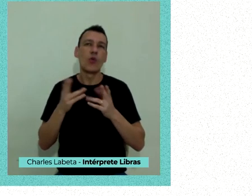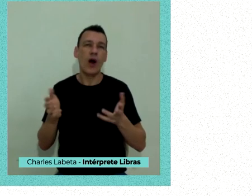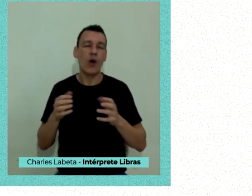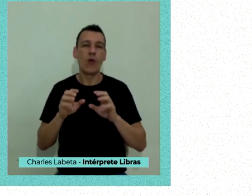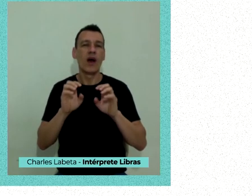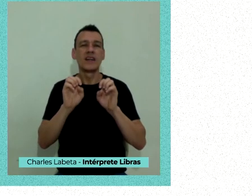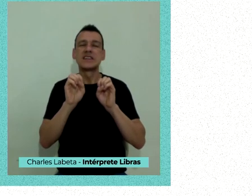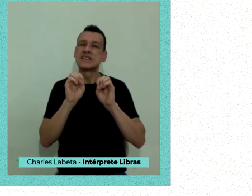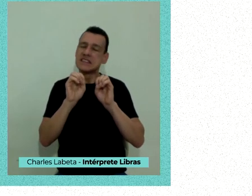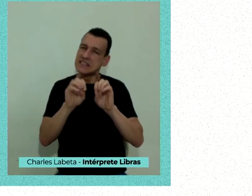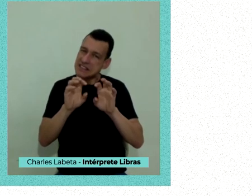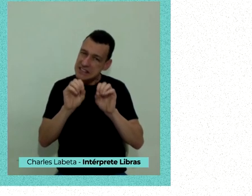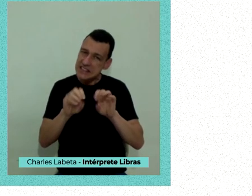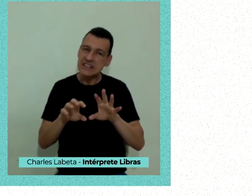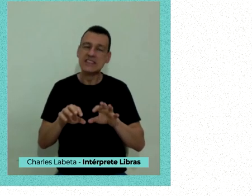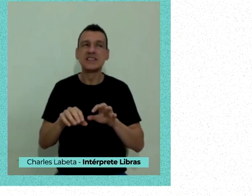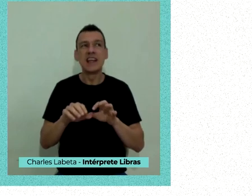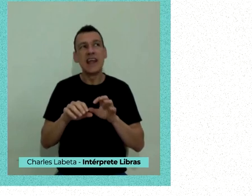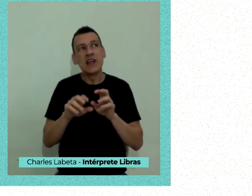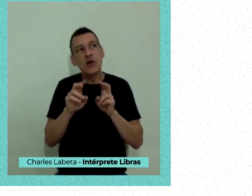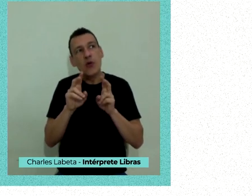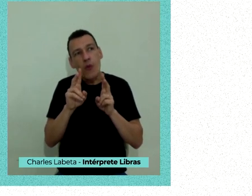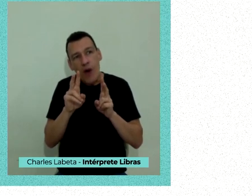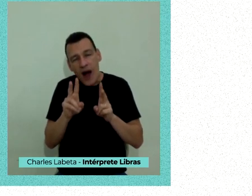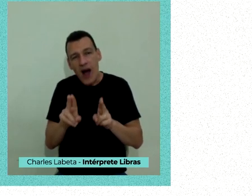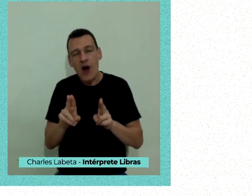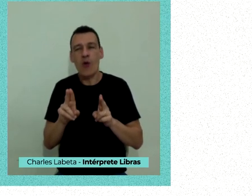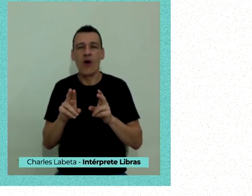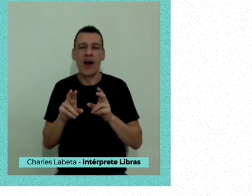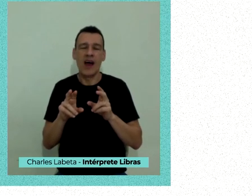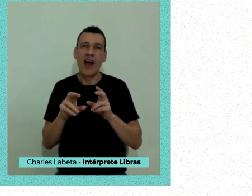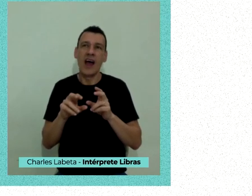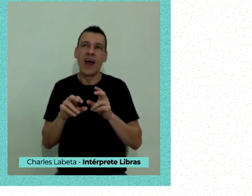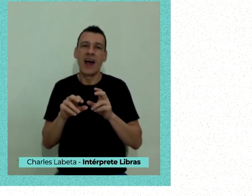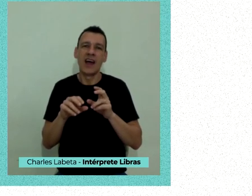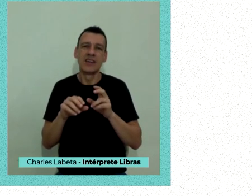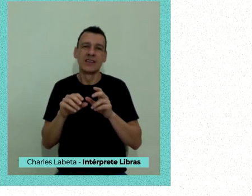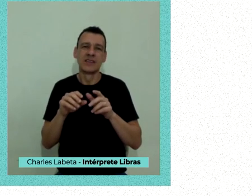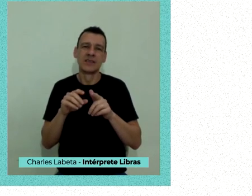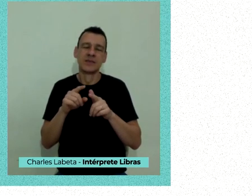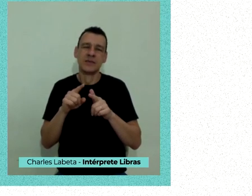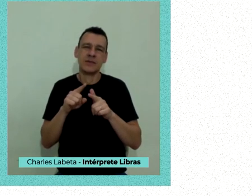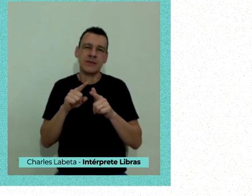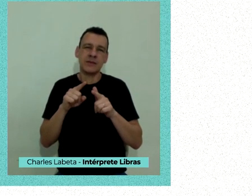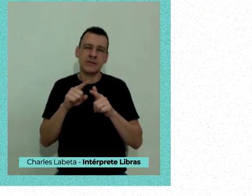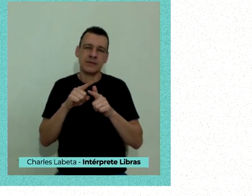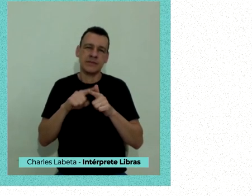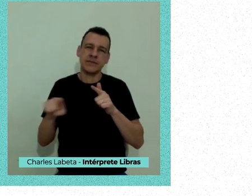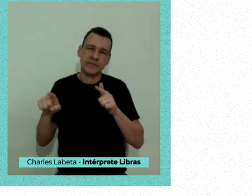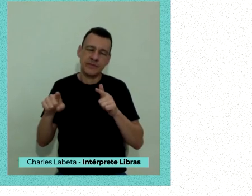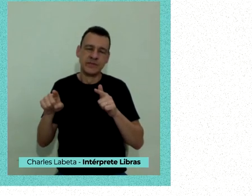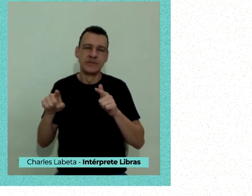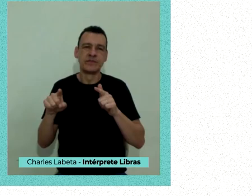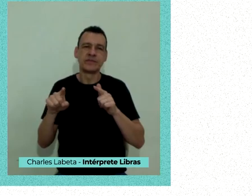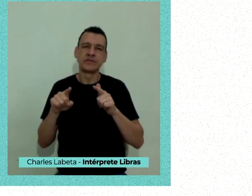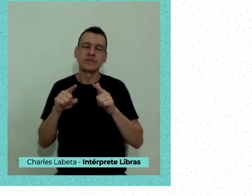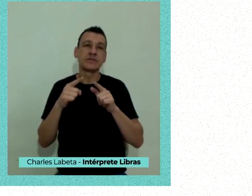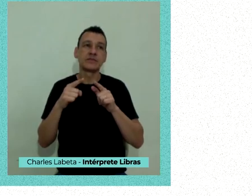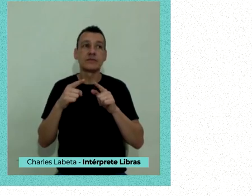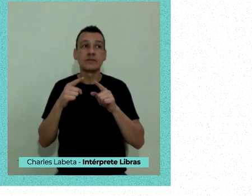transgressora, em que as crianças estão aqui no Brasil, mas elas conseguem saber o que está acontecendo na China.